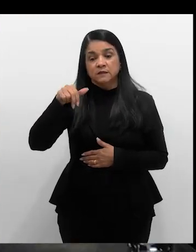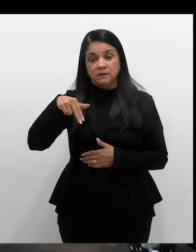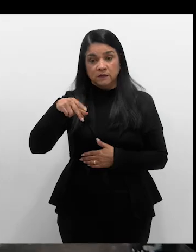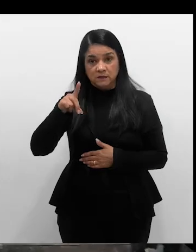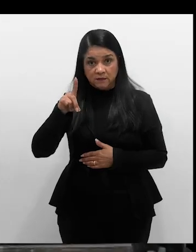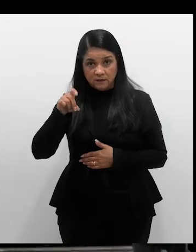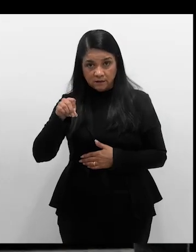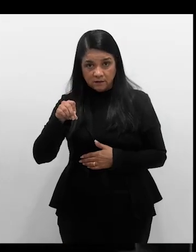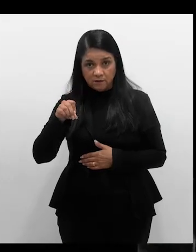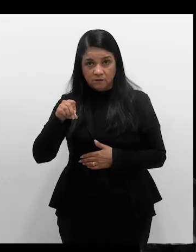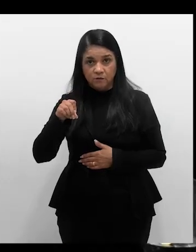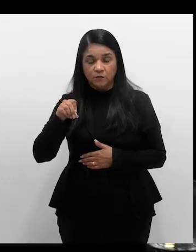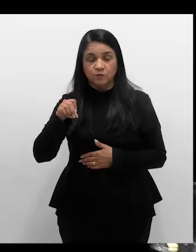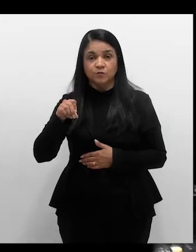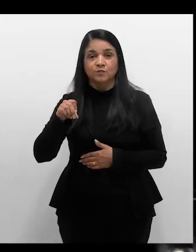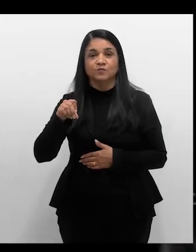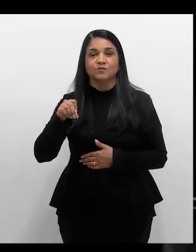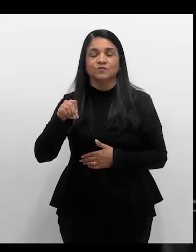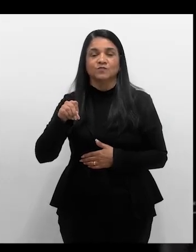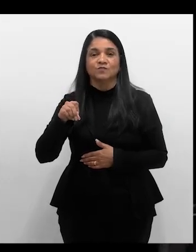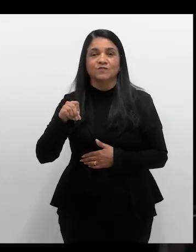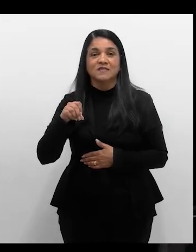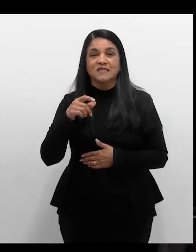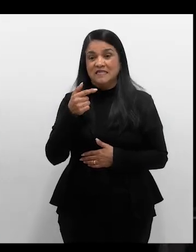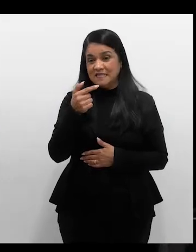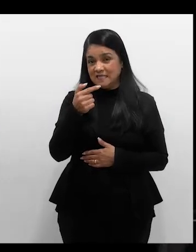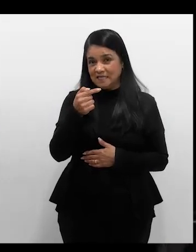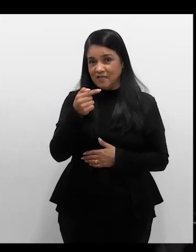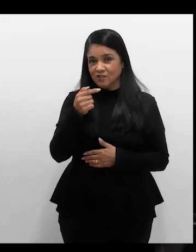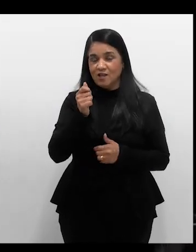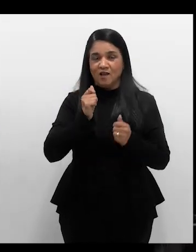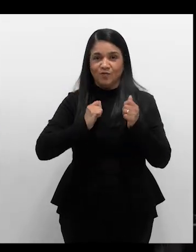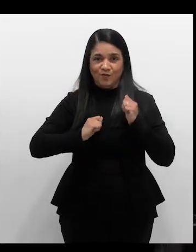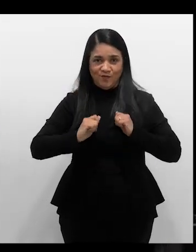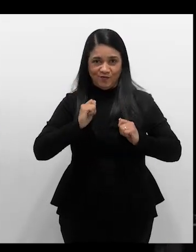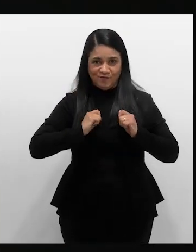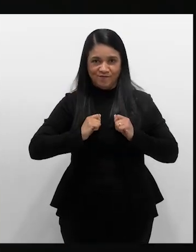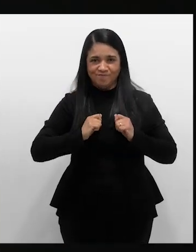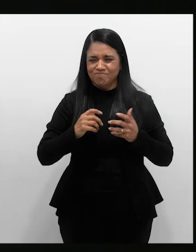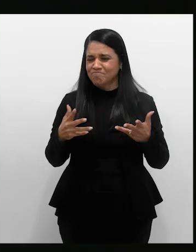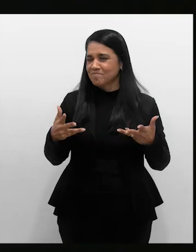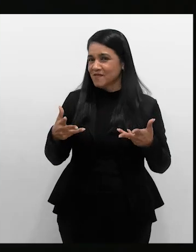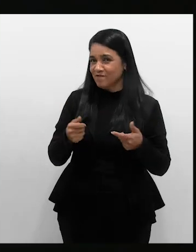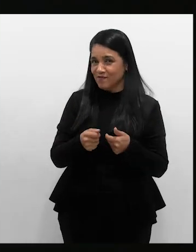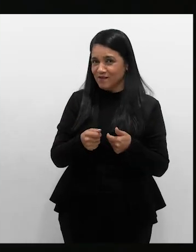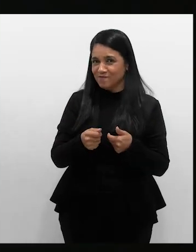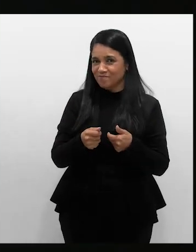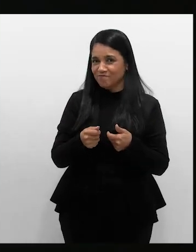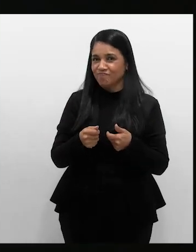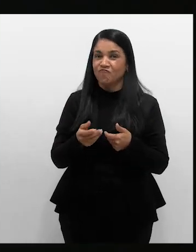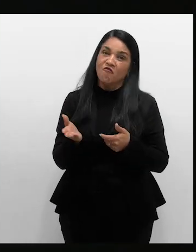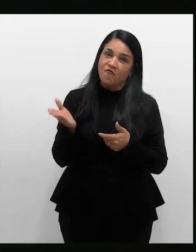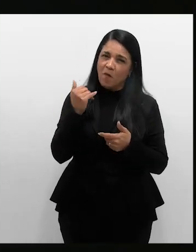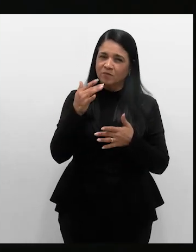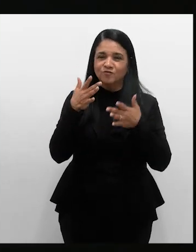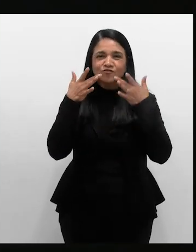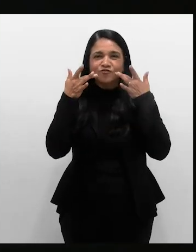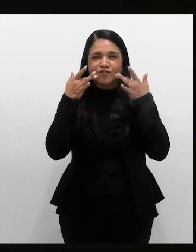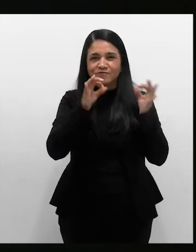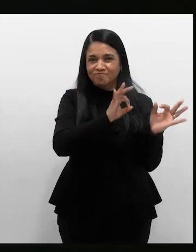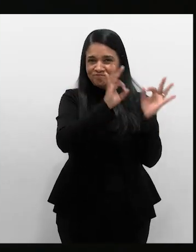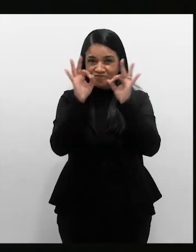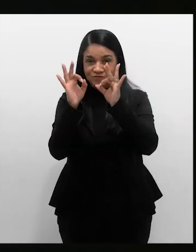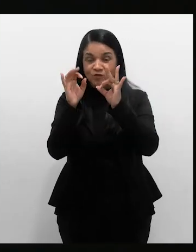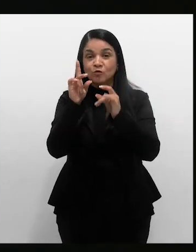de Fantasminha no tablado, que é uma maravilha, e Nando Cunha. Somos 7 atores. Maravilha. É isso, gente. Vamos embora pro